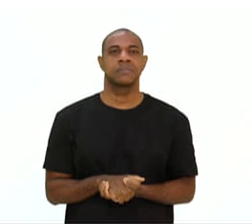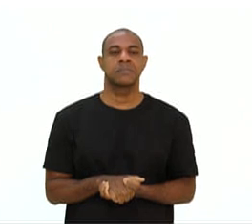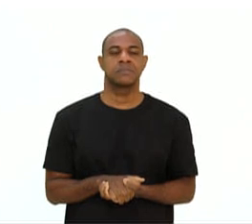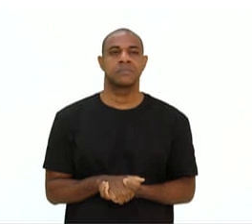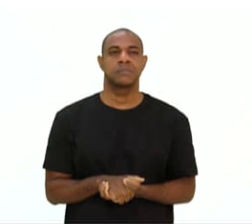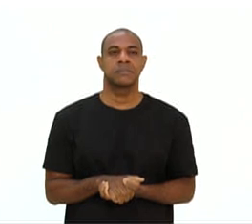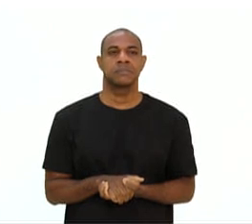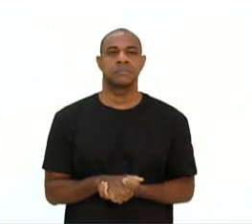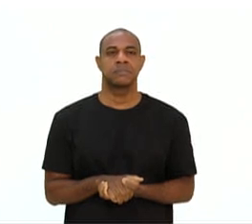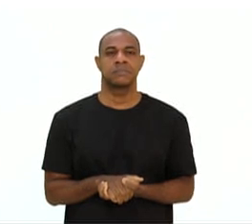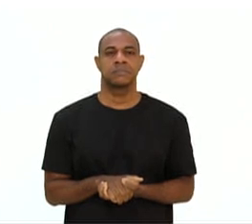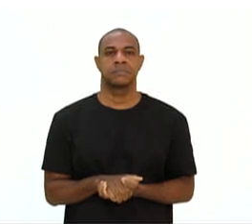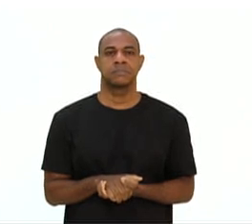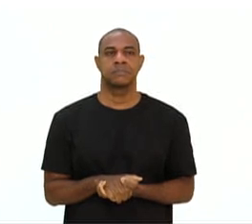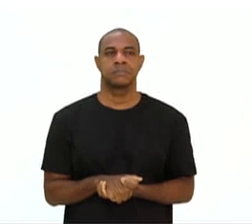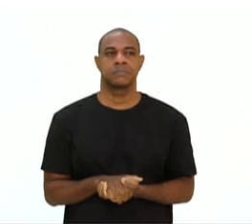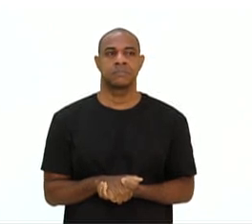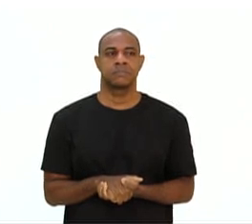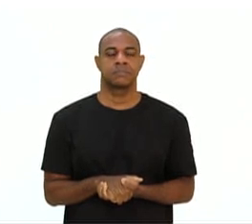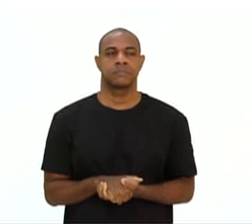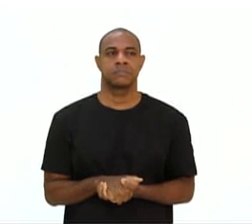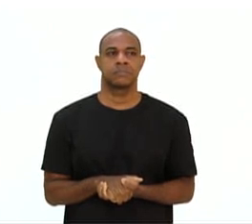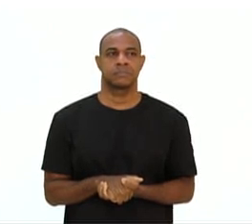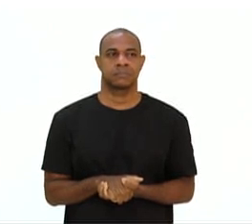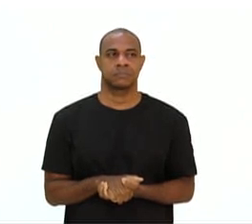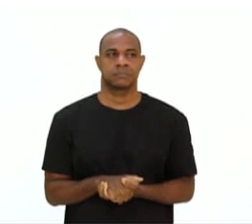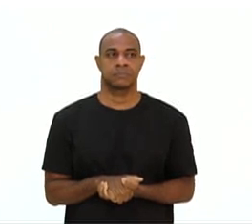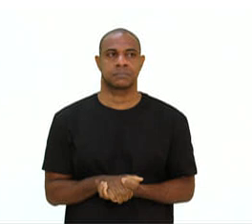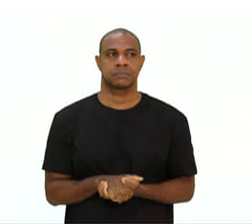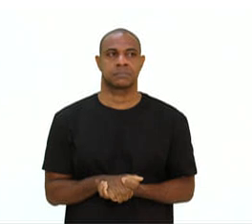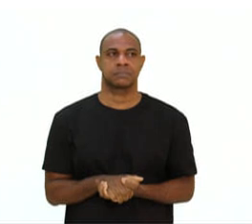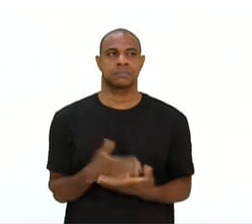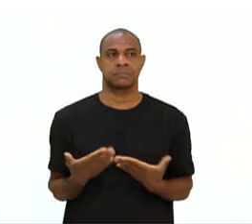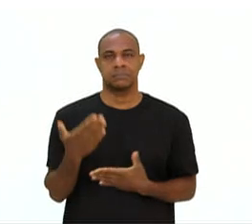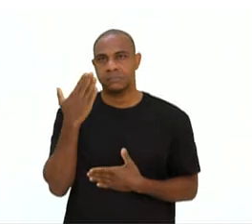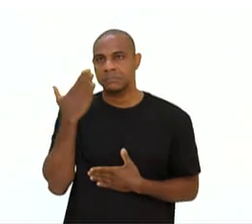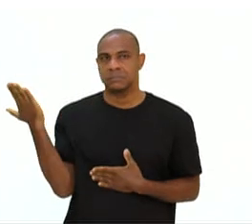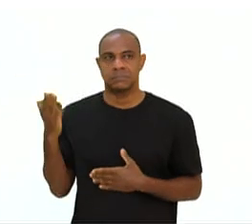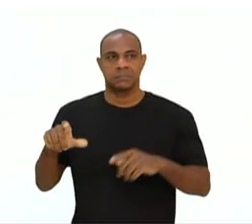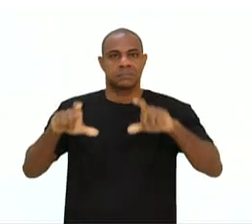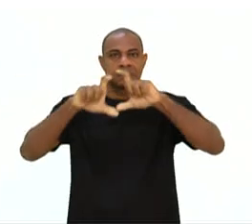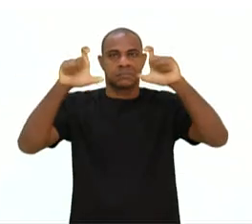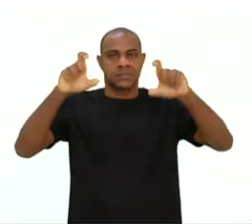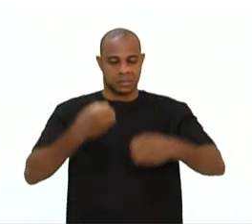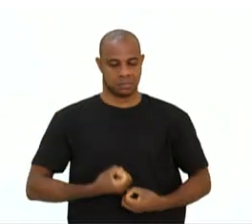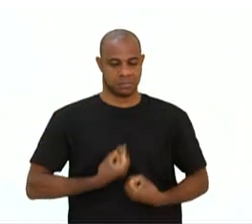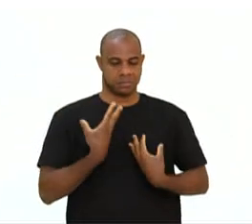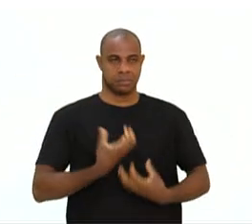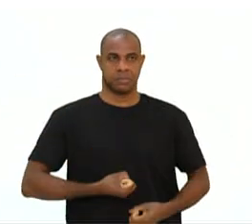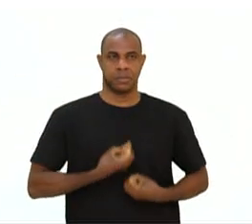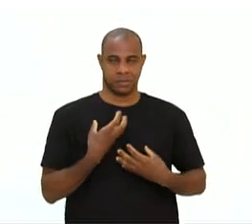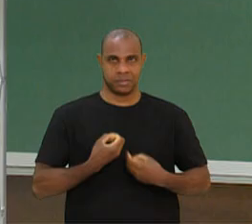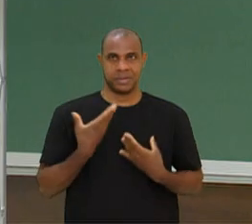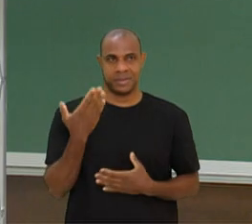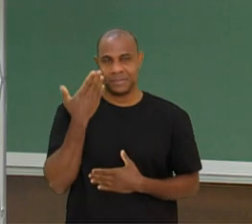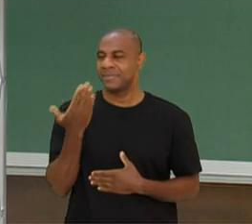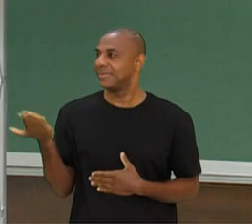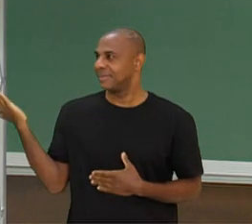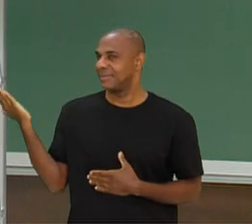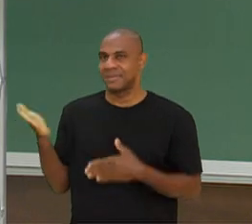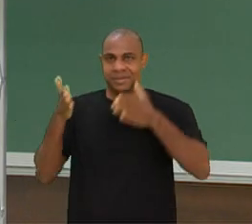perhaps, you don't want to be a part of me. Isso aqui é um fragmento de um poema do Langston